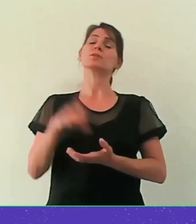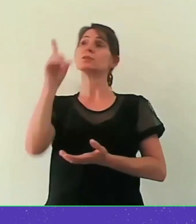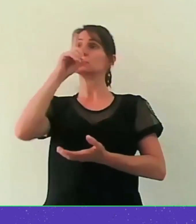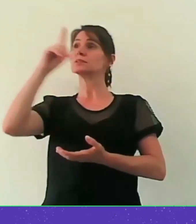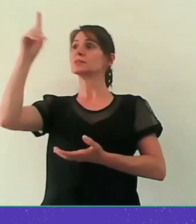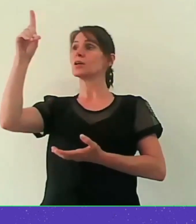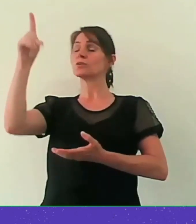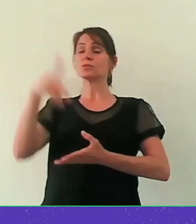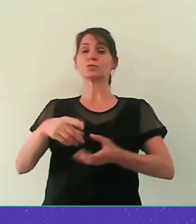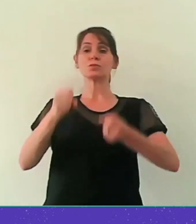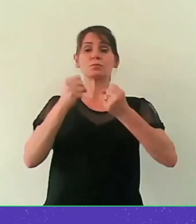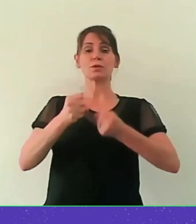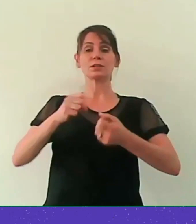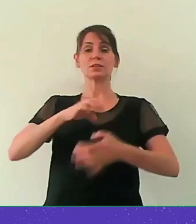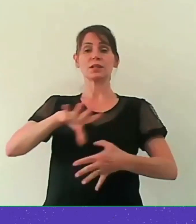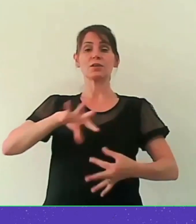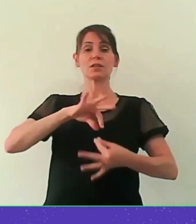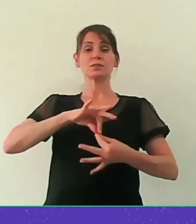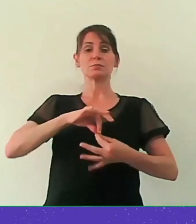dentro de você.